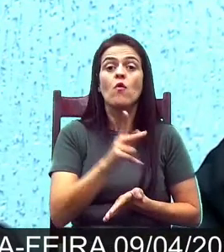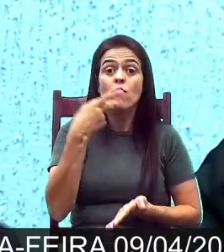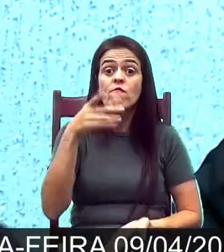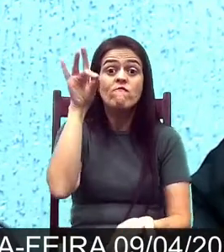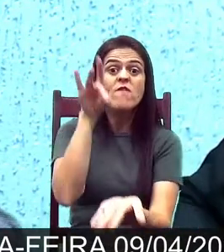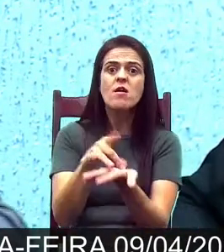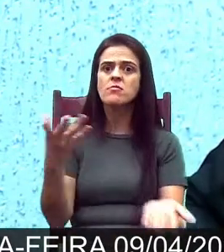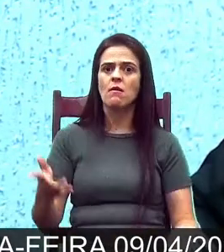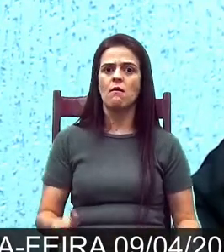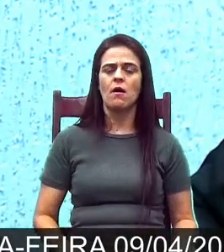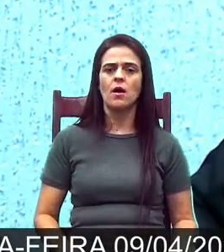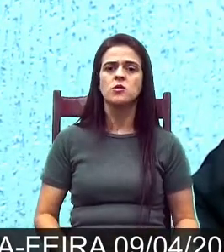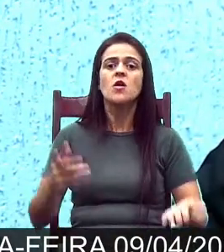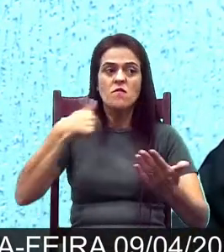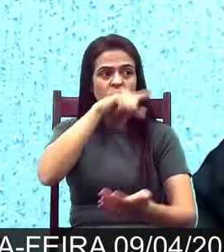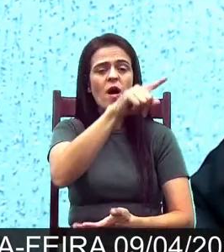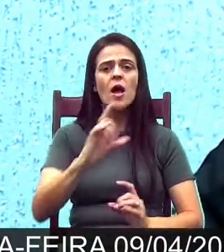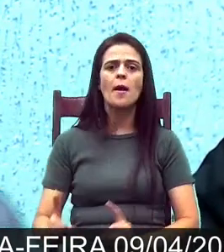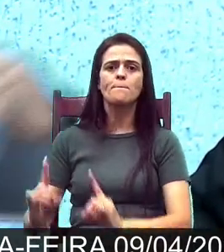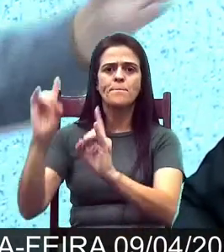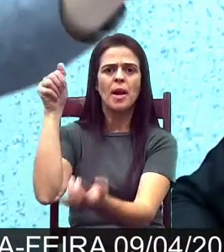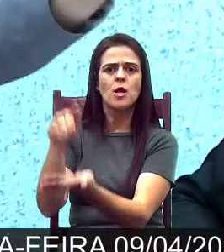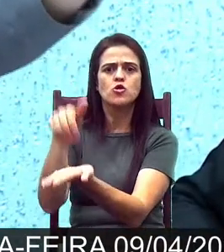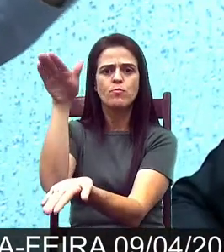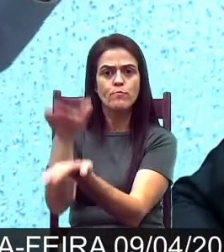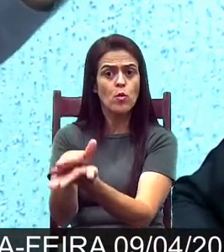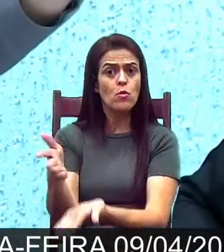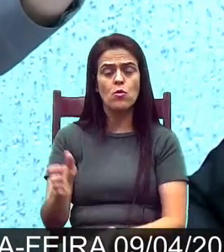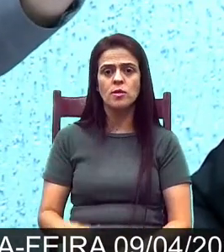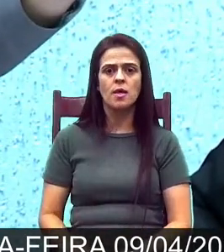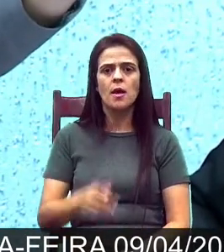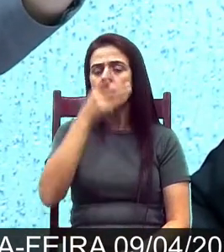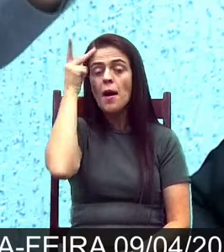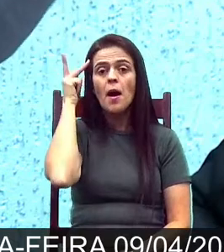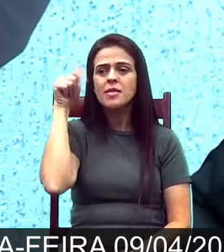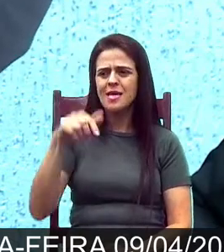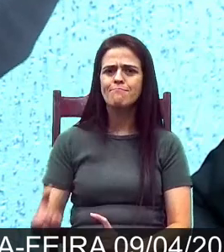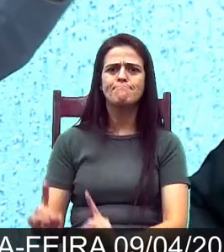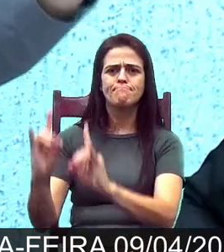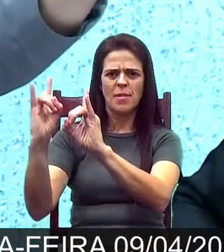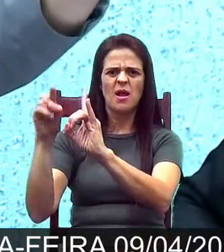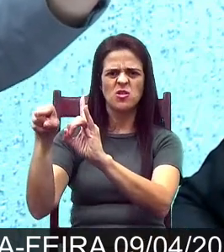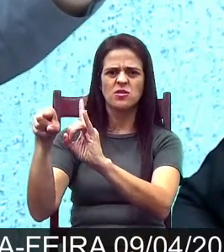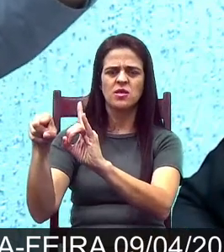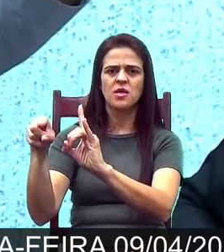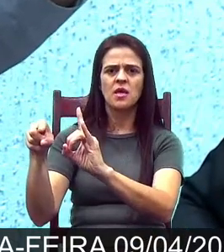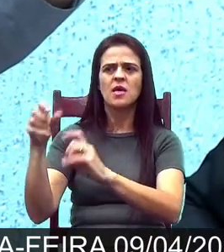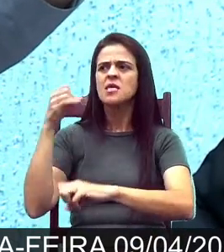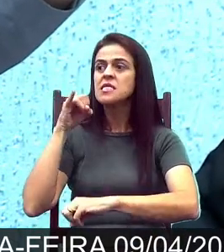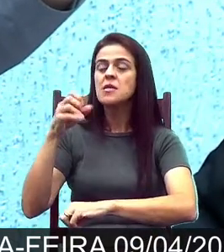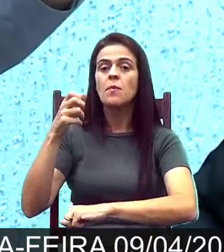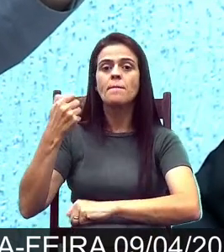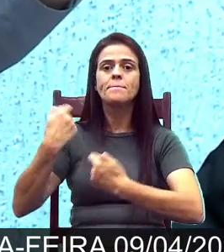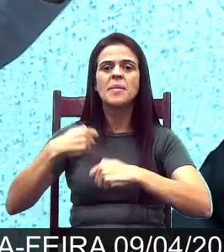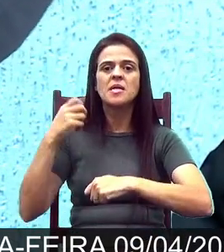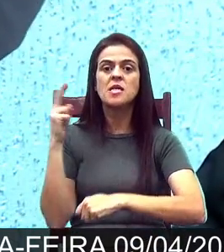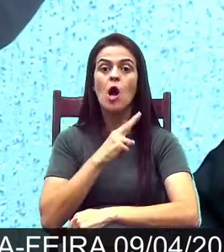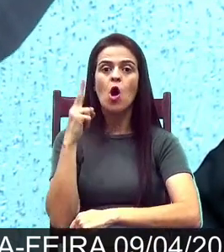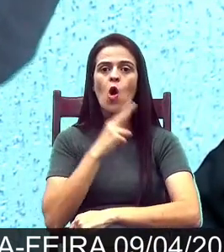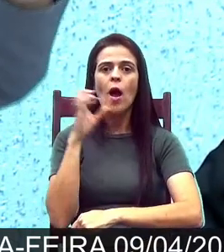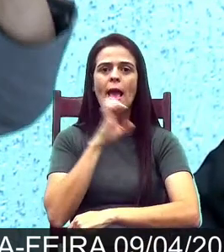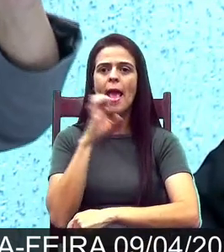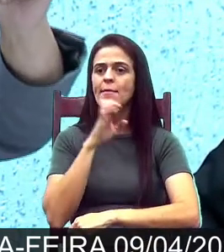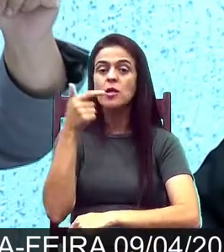valer. Vai lá e aplica nesse cidadão aqui, ó. Esse prédio aqui, ó. Se você descer numa emergência aqui, vereador Idelvan,